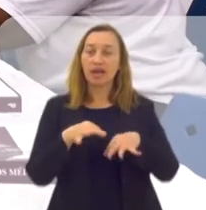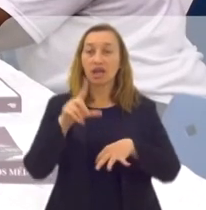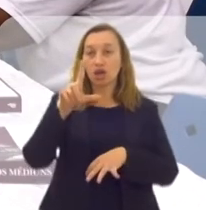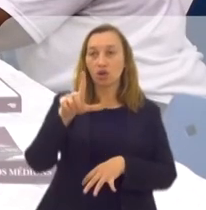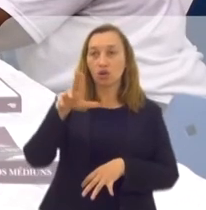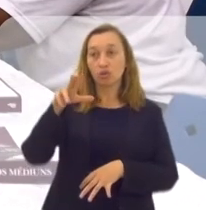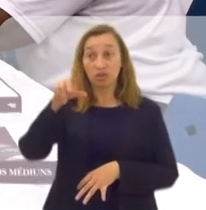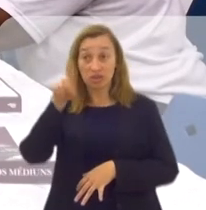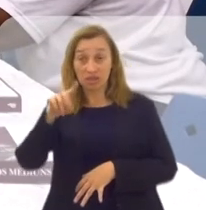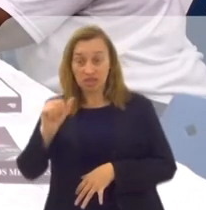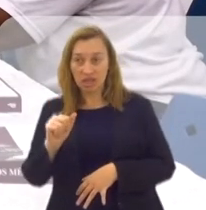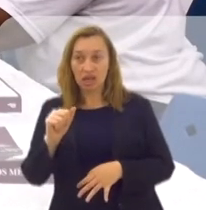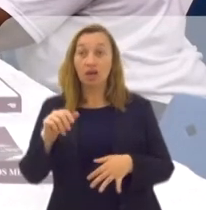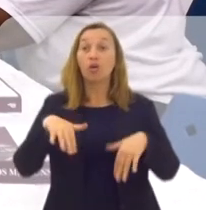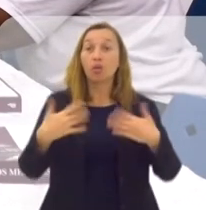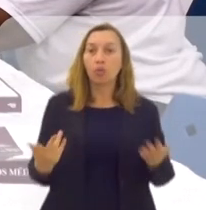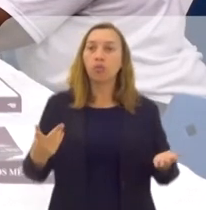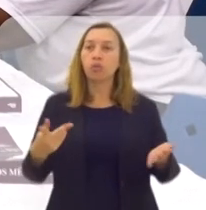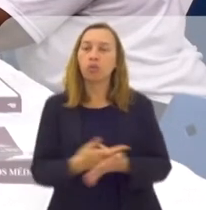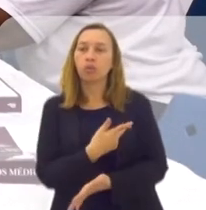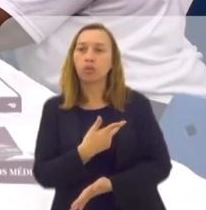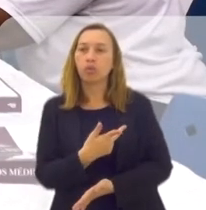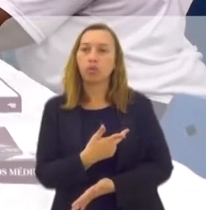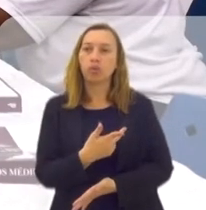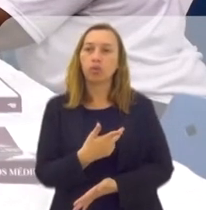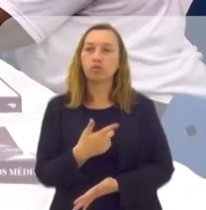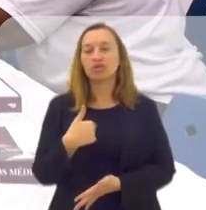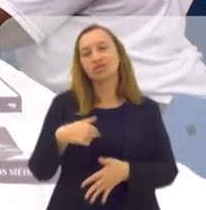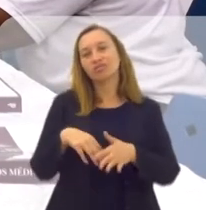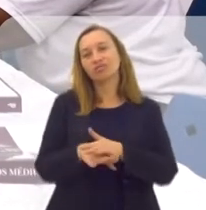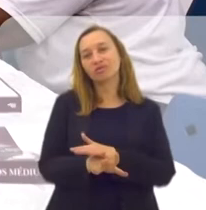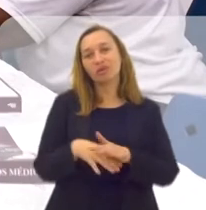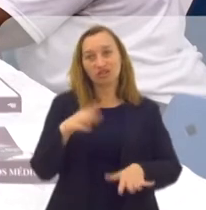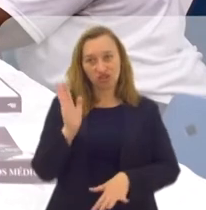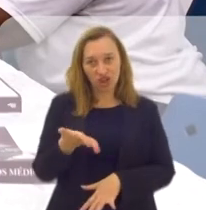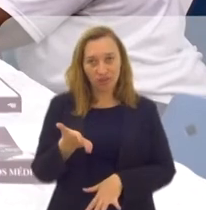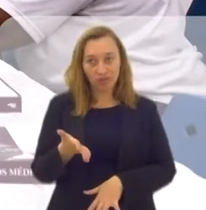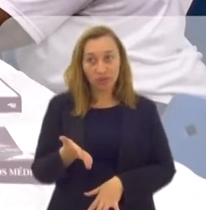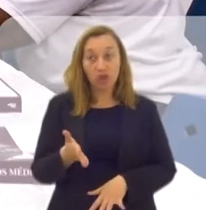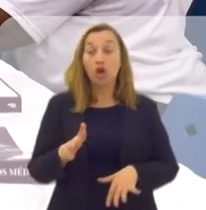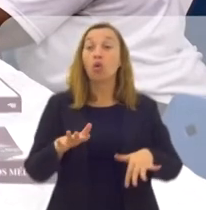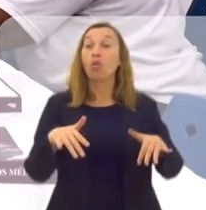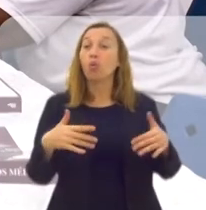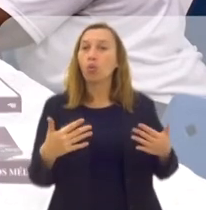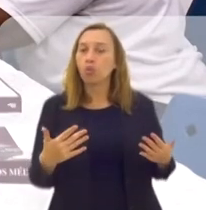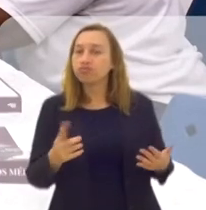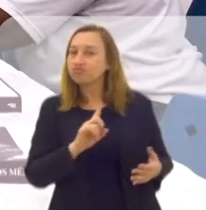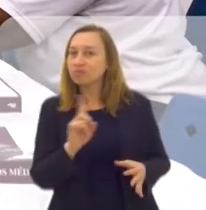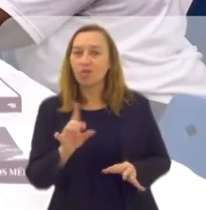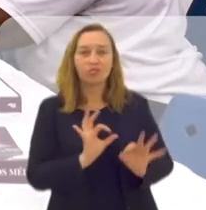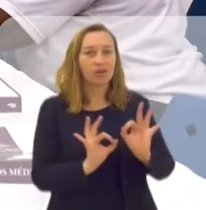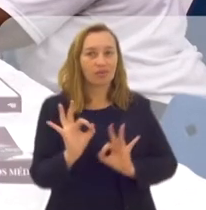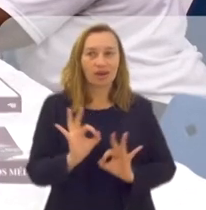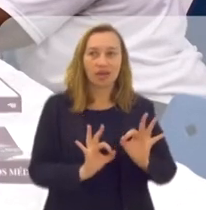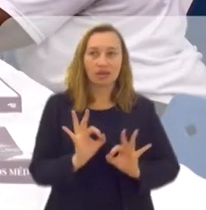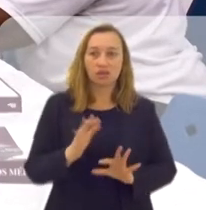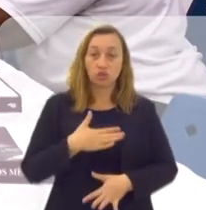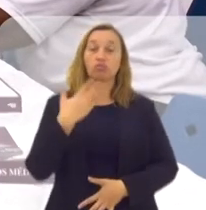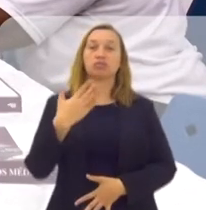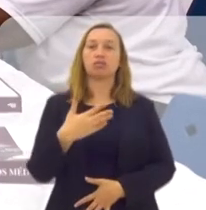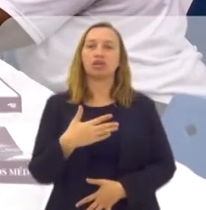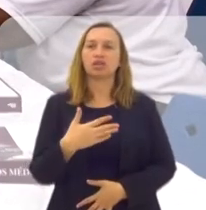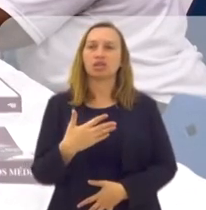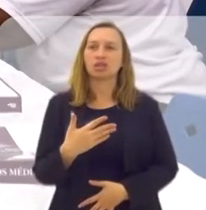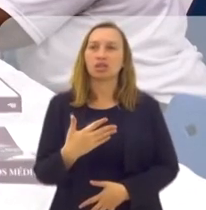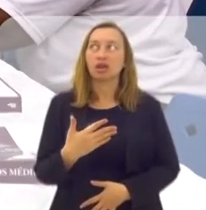gente se prepara, Luzia, quando acontece, a gente está um pouquinho acostumado. Quando a gente não se prepara,